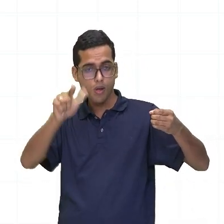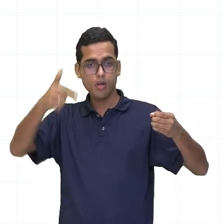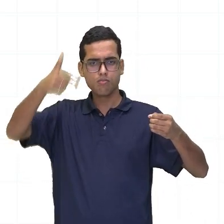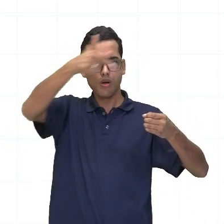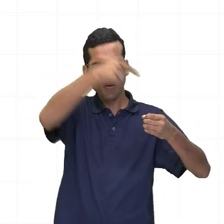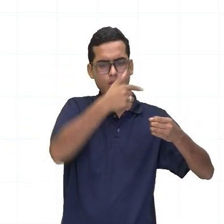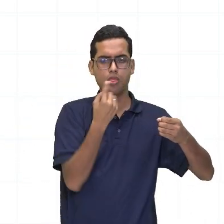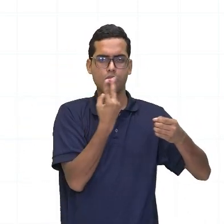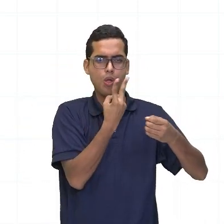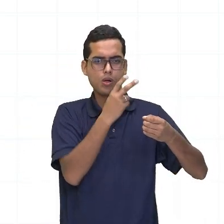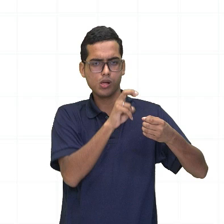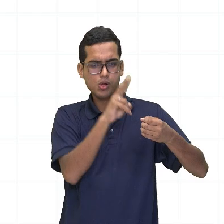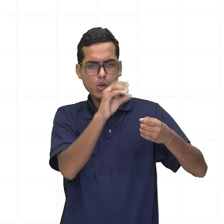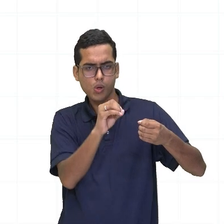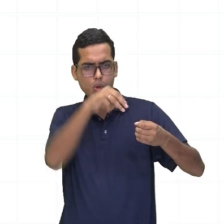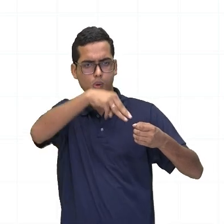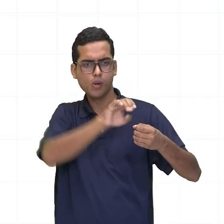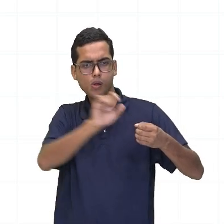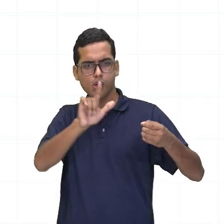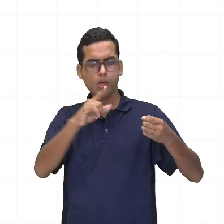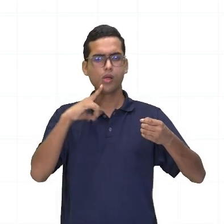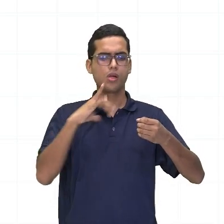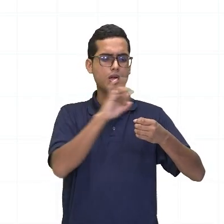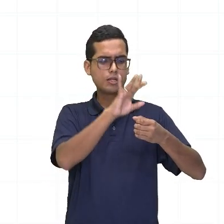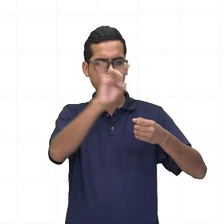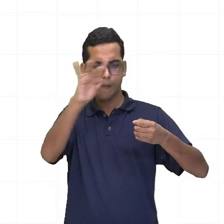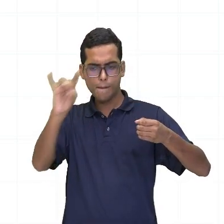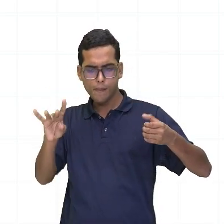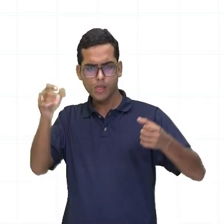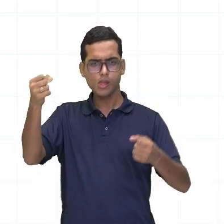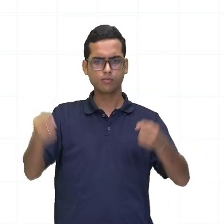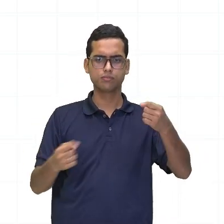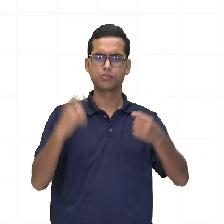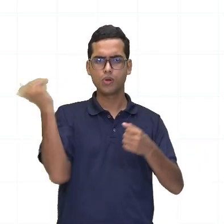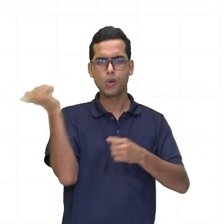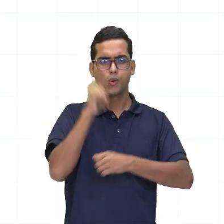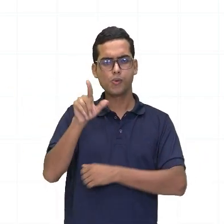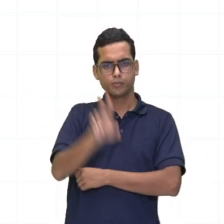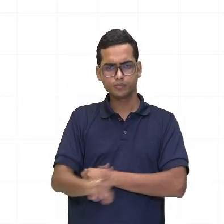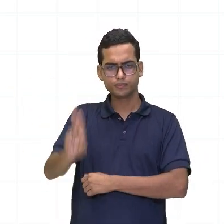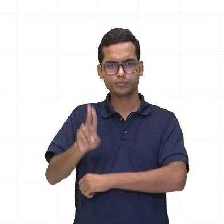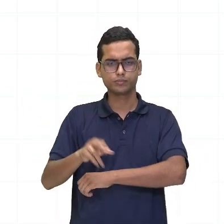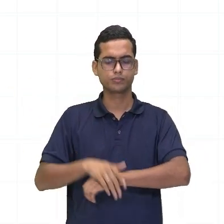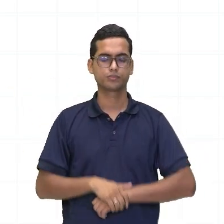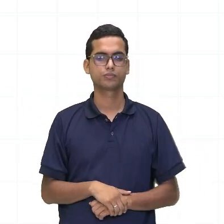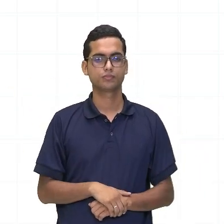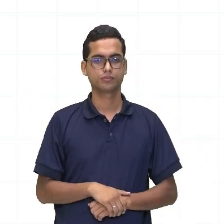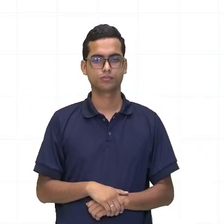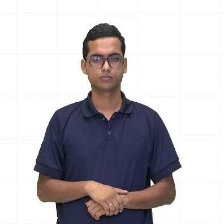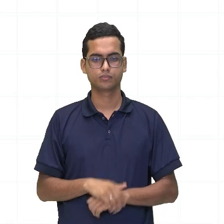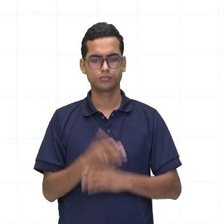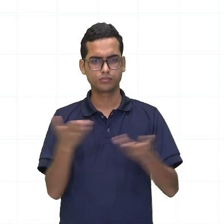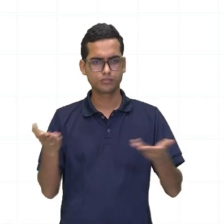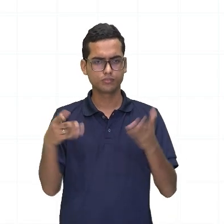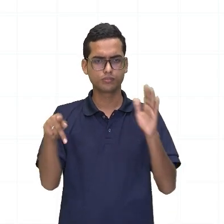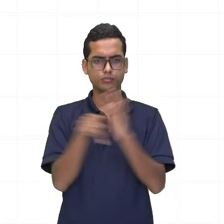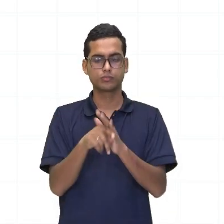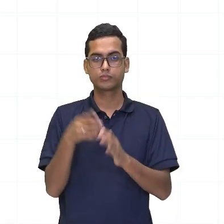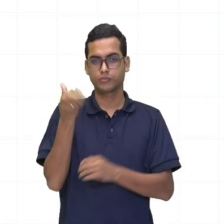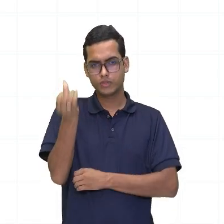dividido, cada cilindro vai receber aí 250 ml, né? Já um motor de